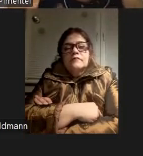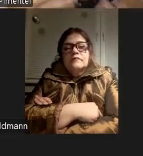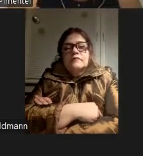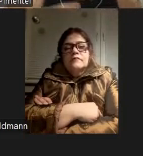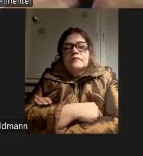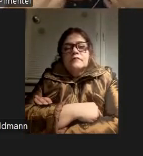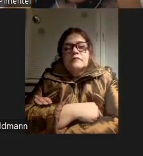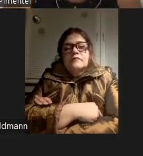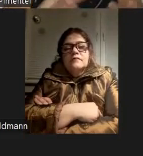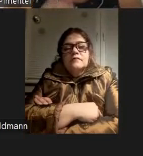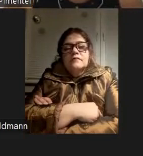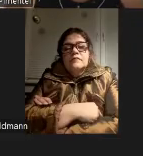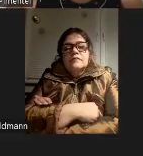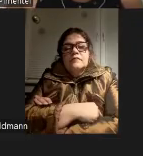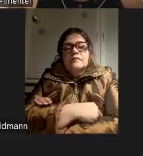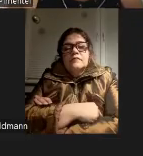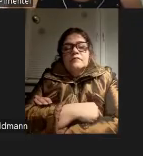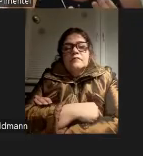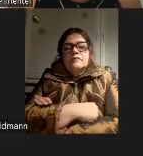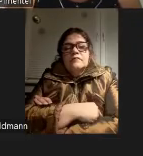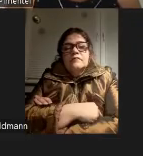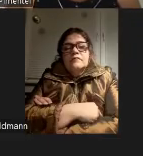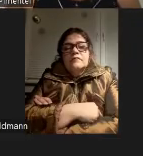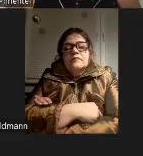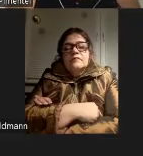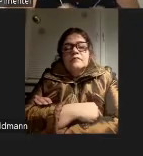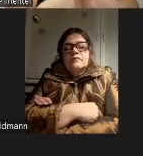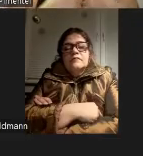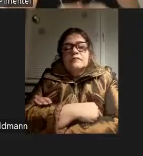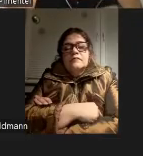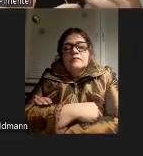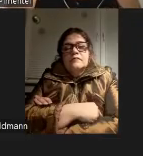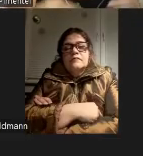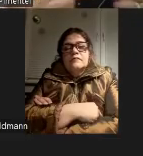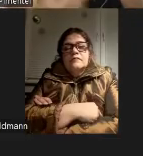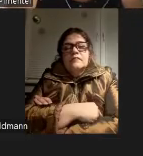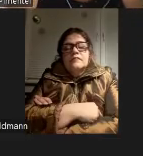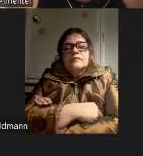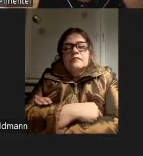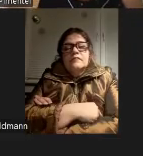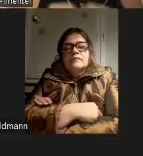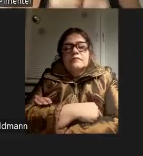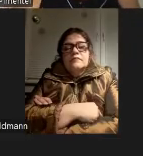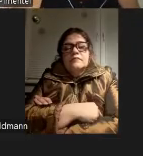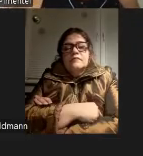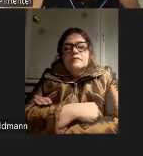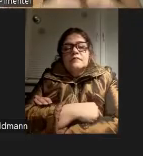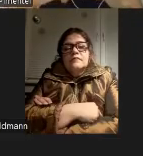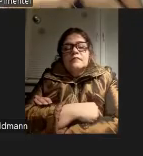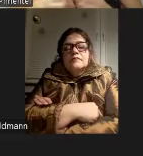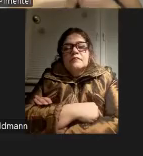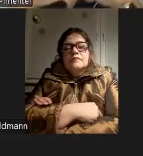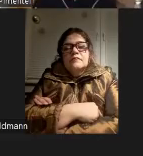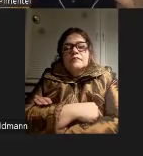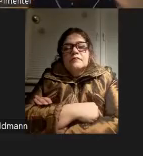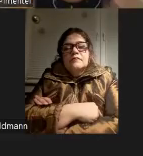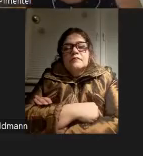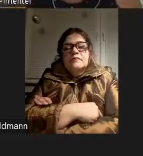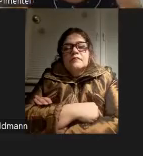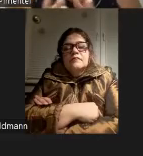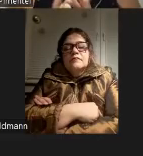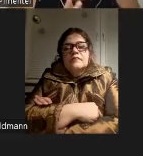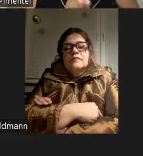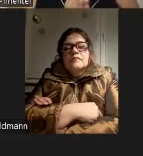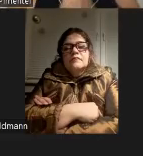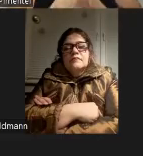a noite, como está essa faxina noturna nesse cérebro, como está essa poda sináptica, como está esse